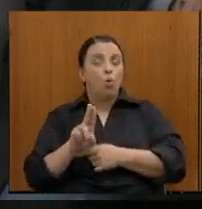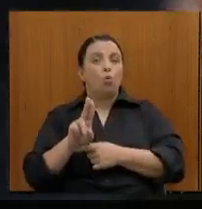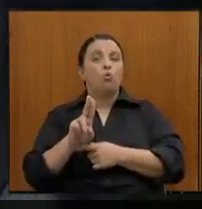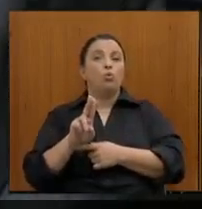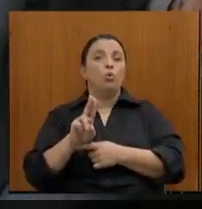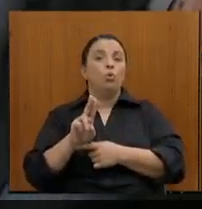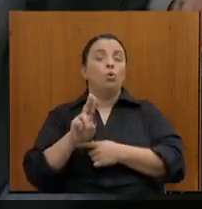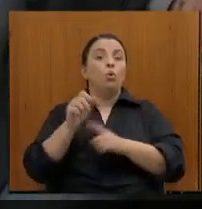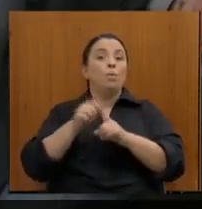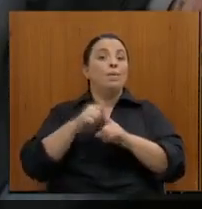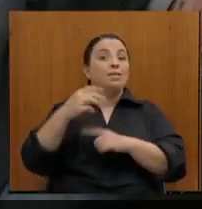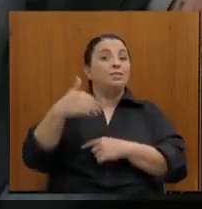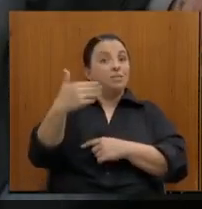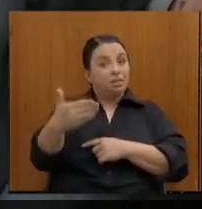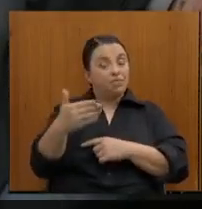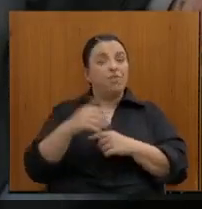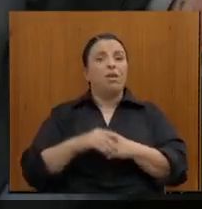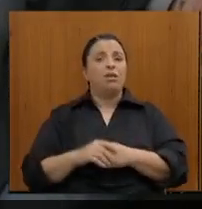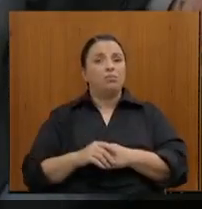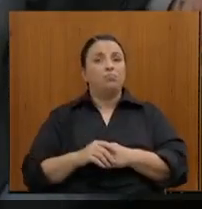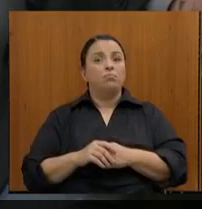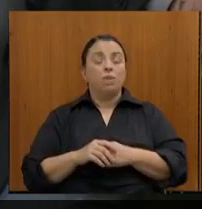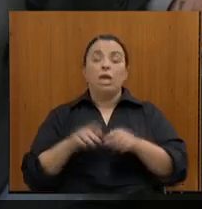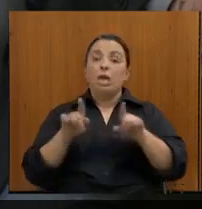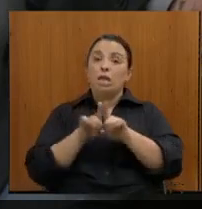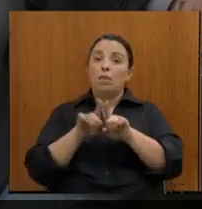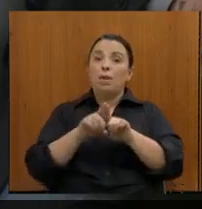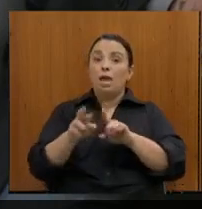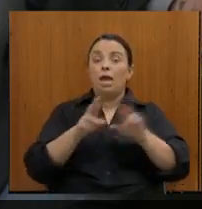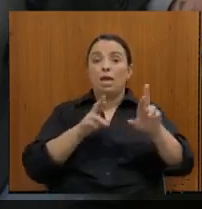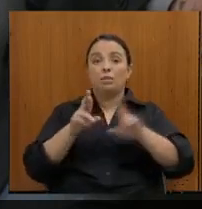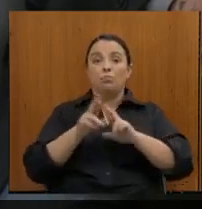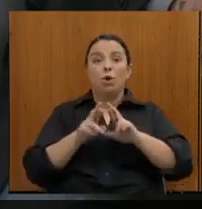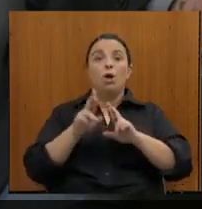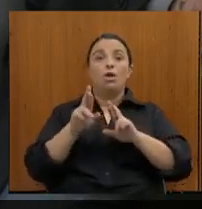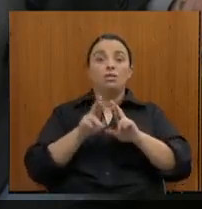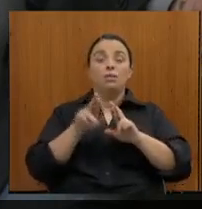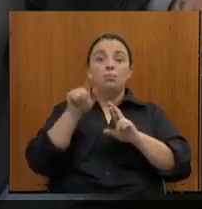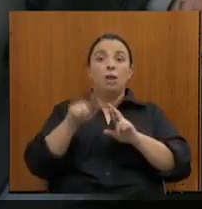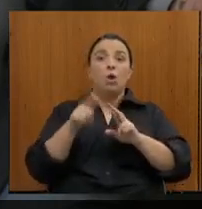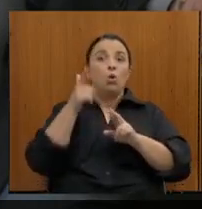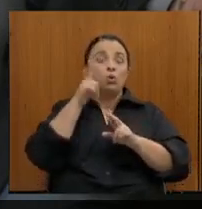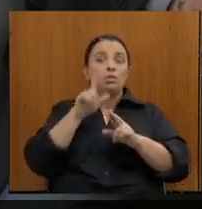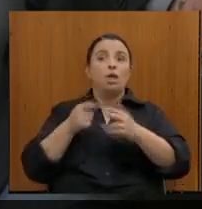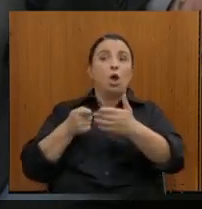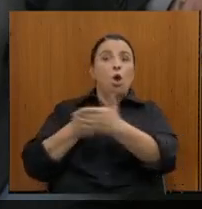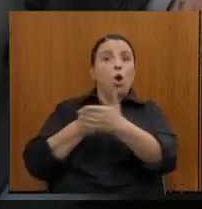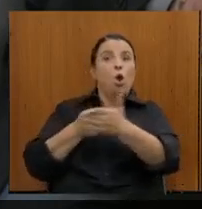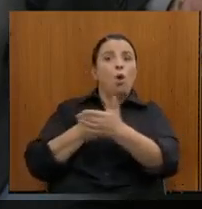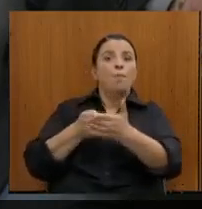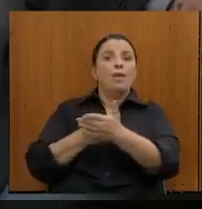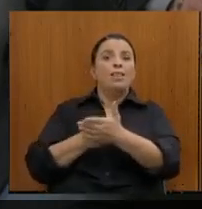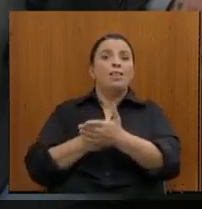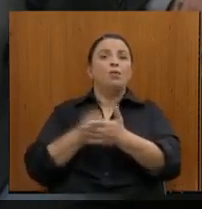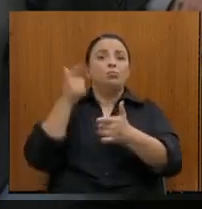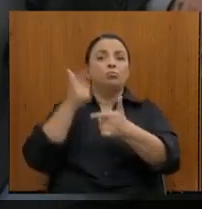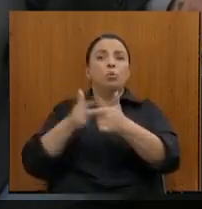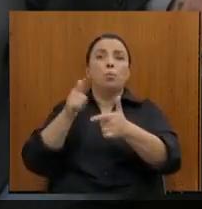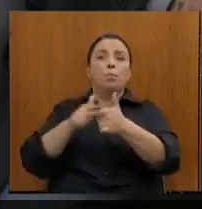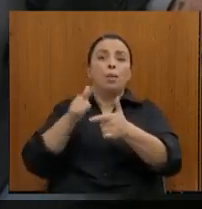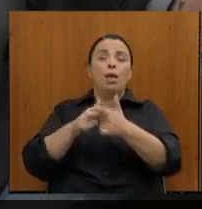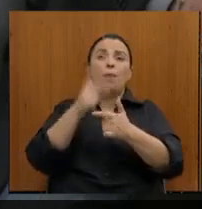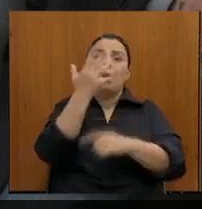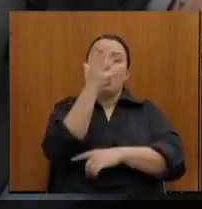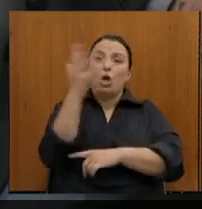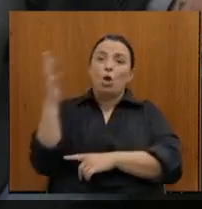e respostas eficazes a crise ecológica e a crise moral Sem presidência que estamos